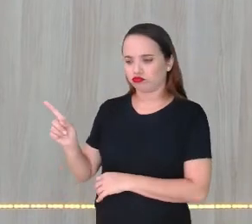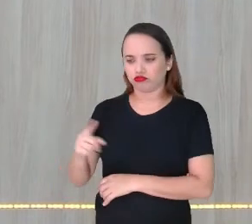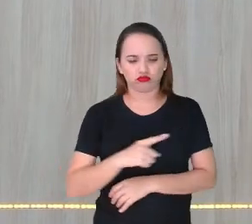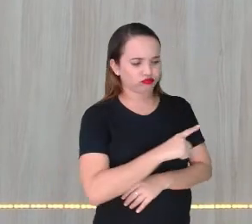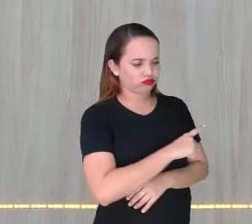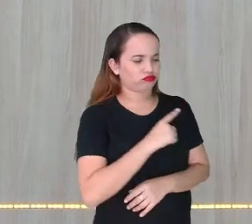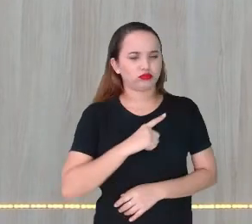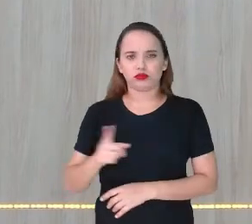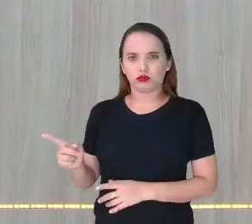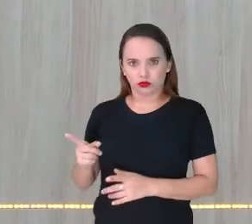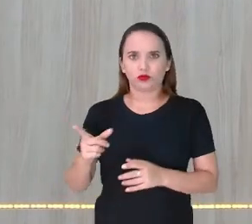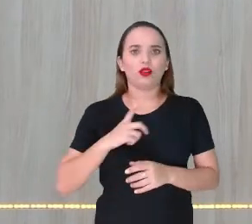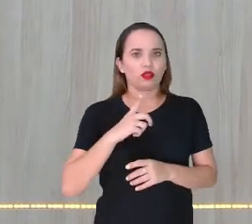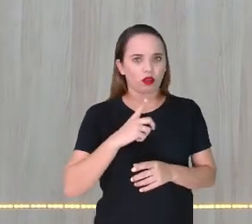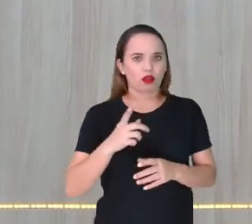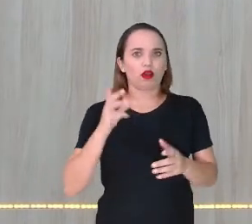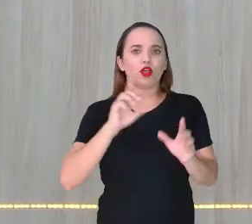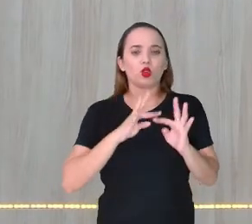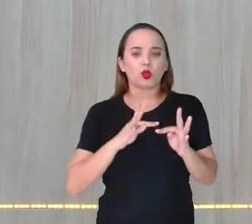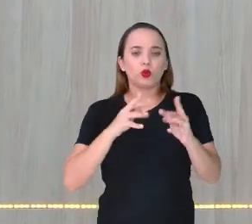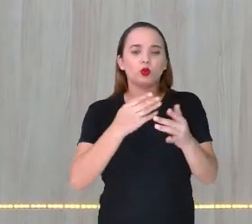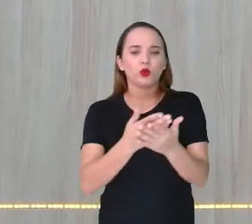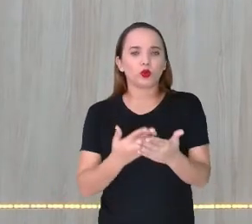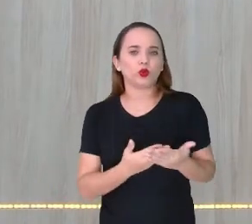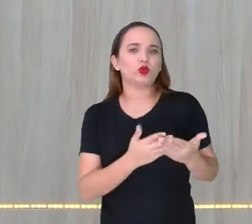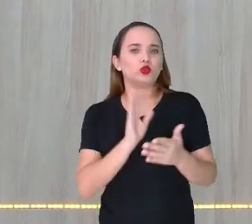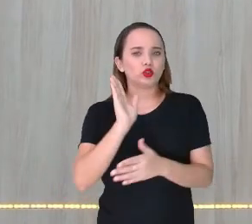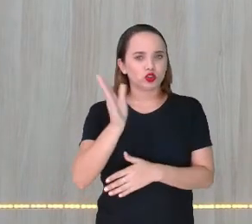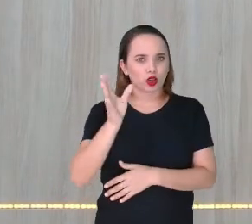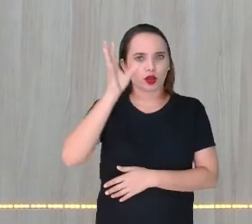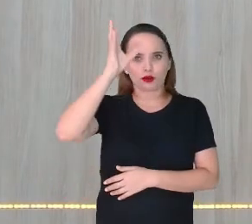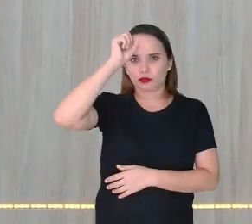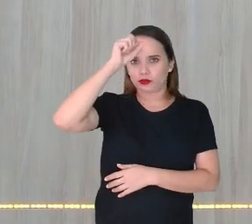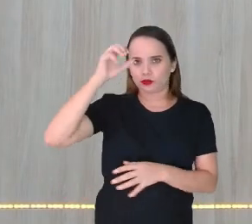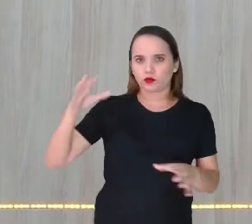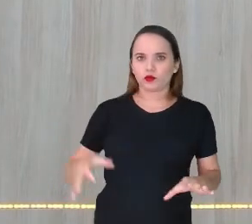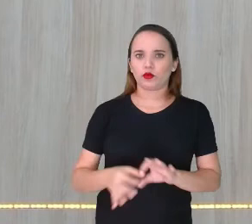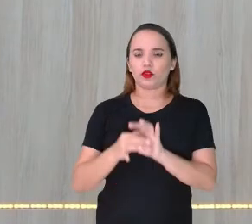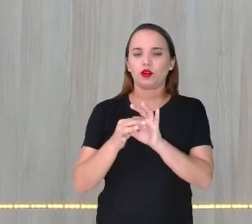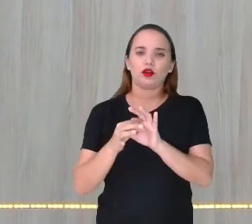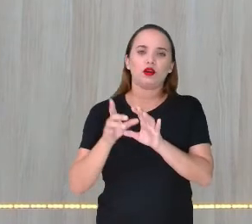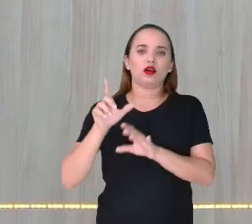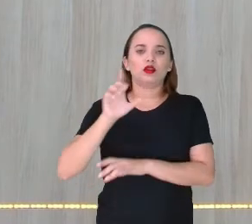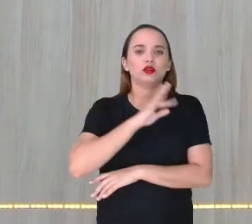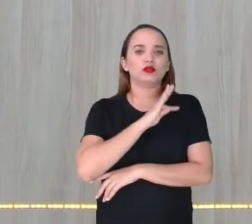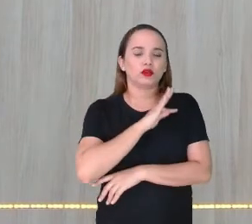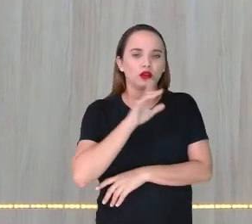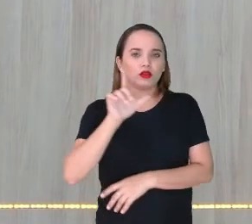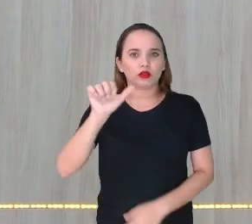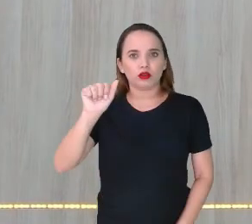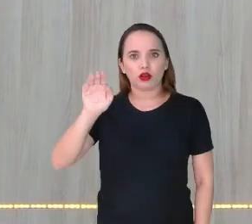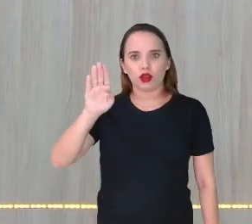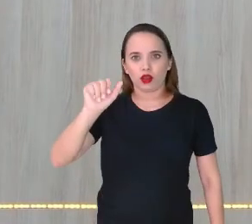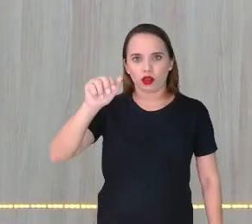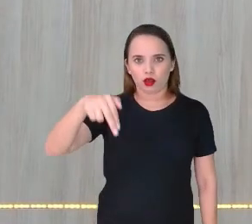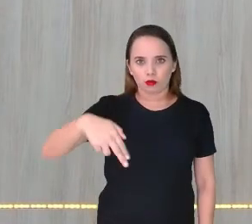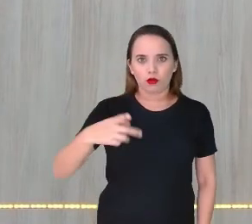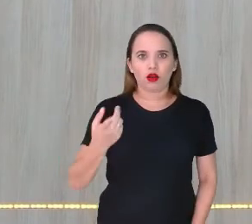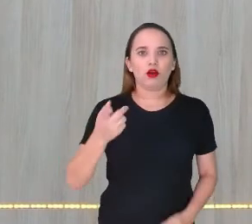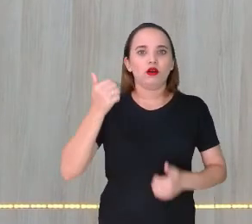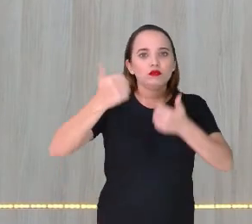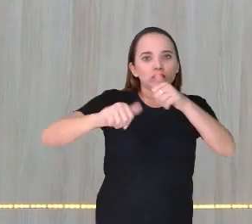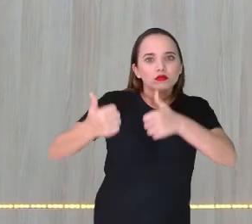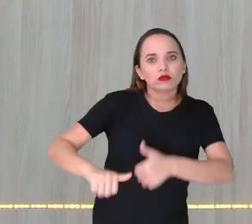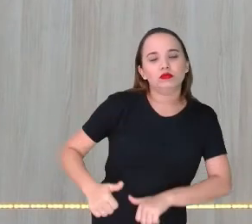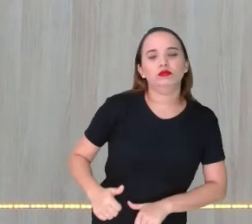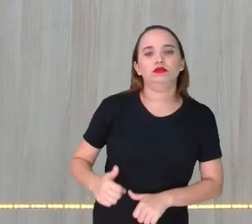essas dimensões, tudo isso que a gente falou em relação às técnicas de Laban, né, através da análise dele